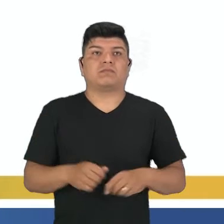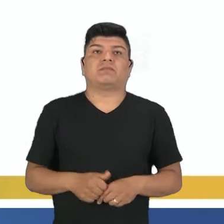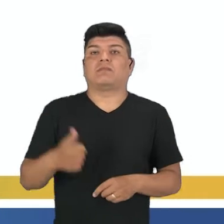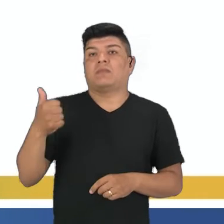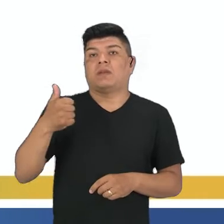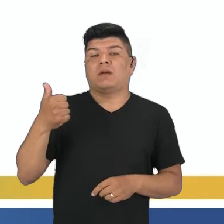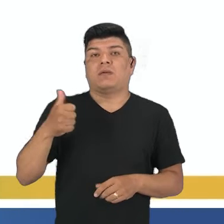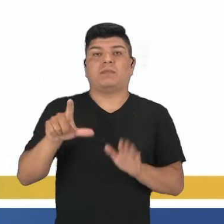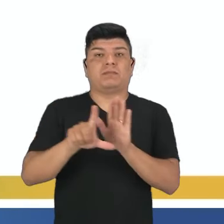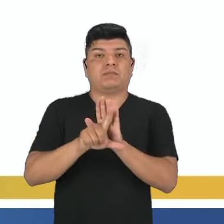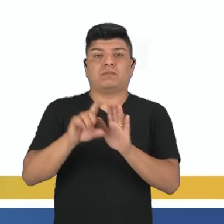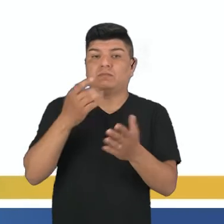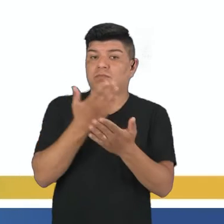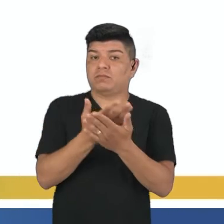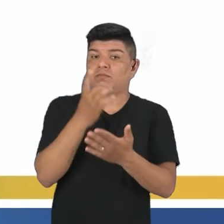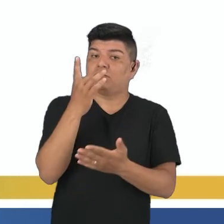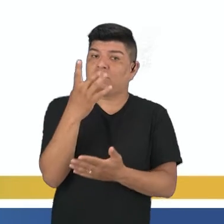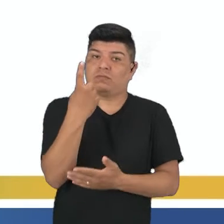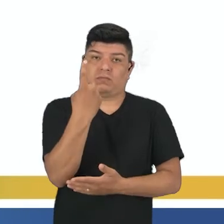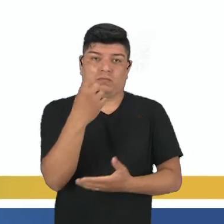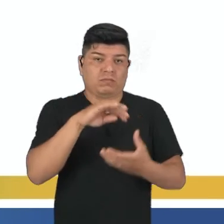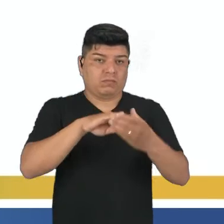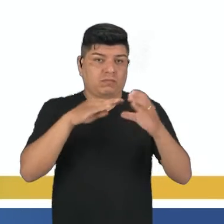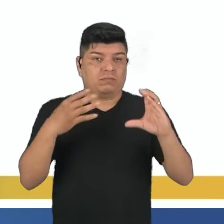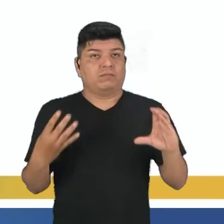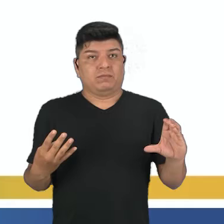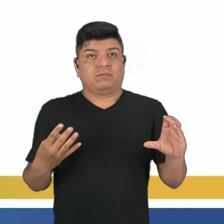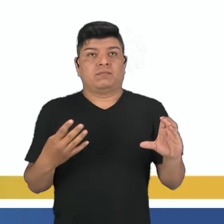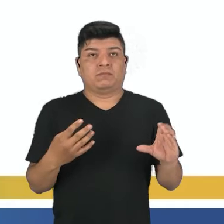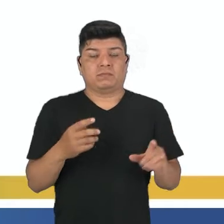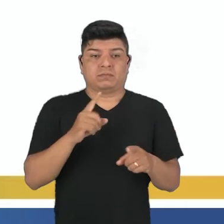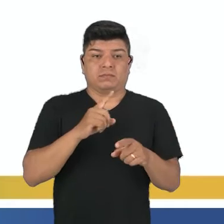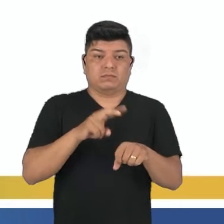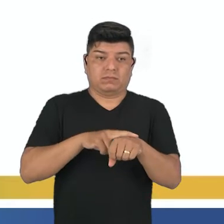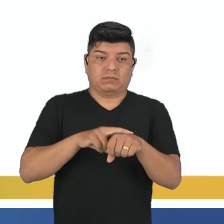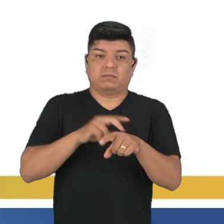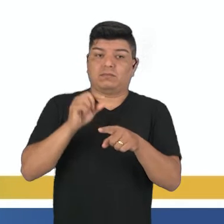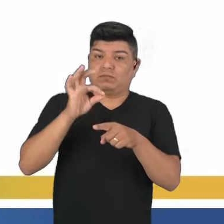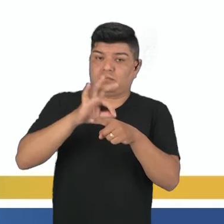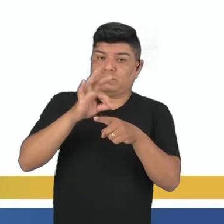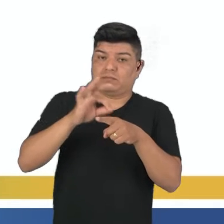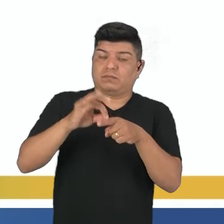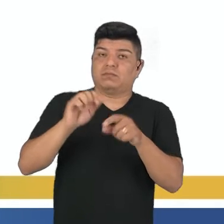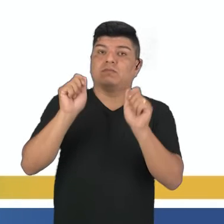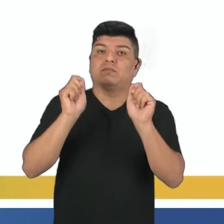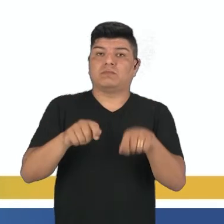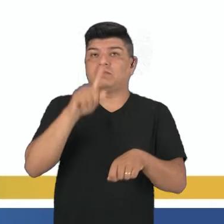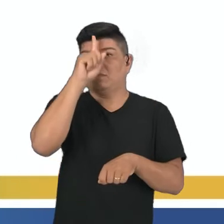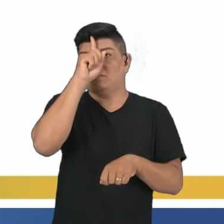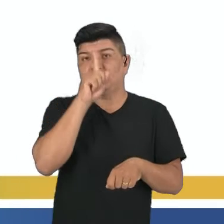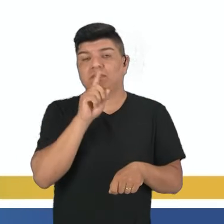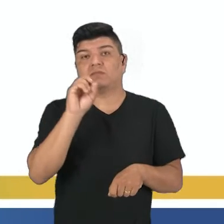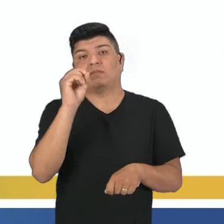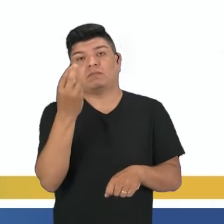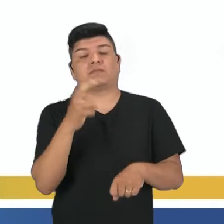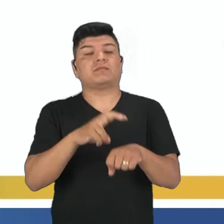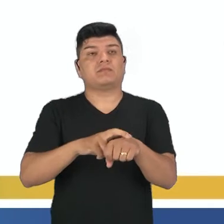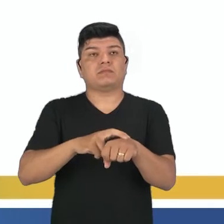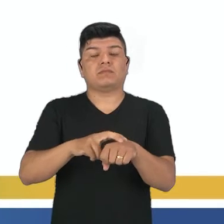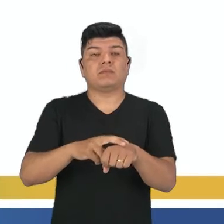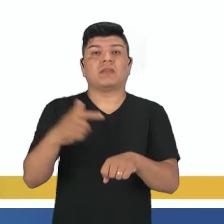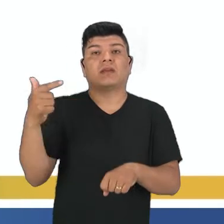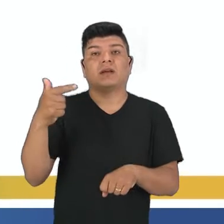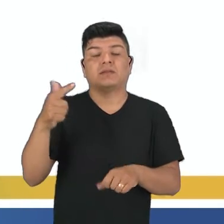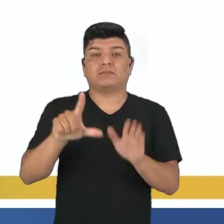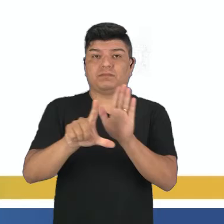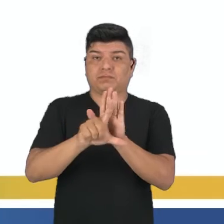lei, ele estudou apenas uma característica, ele estudou que as ervilhas poderiam ser amarelas ou poderiam ser verdes. Na